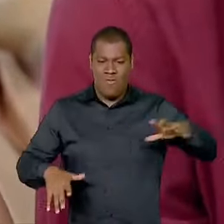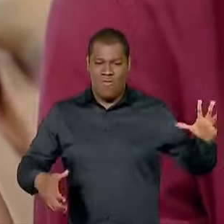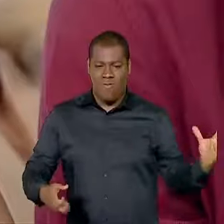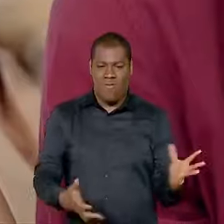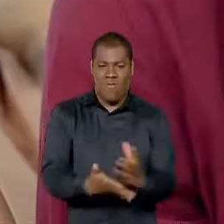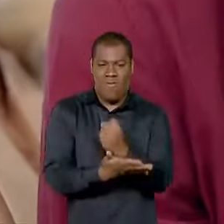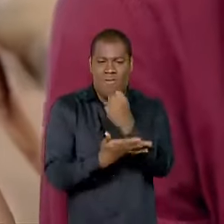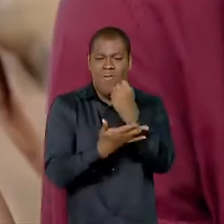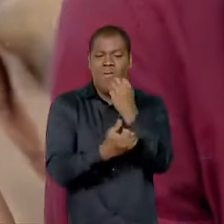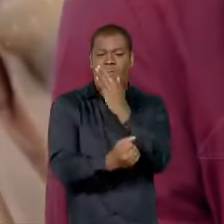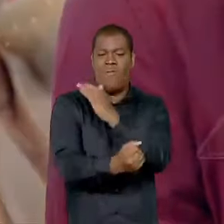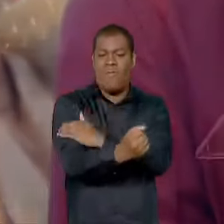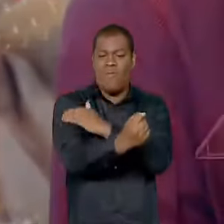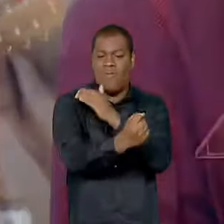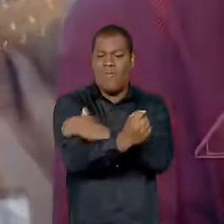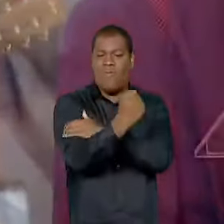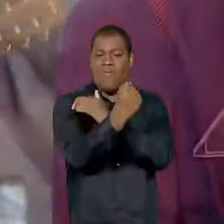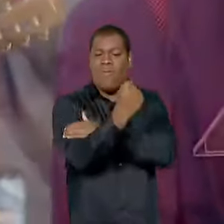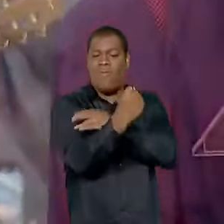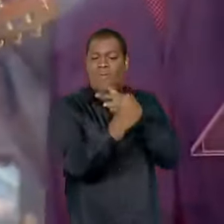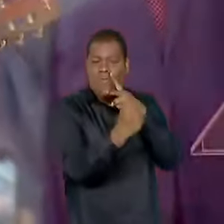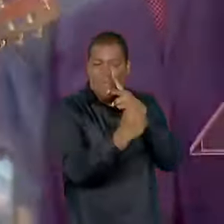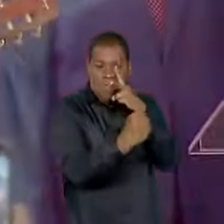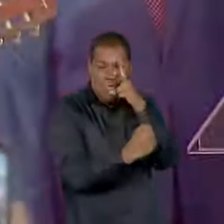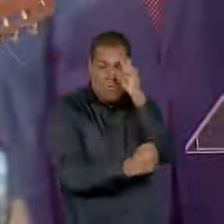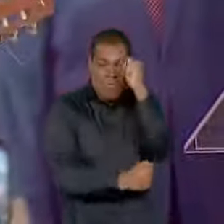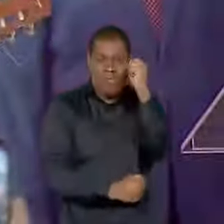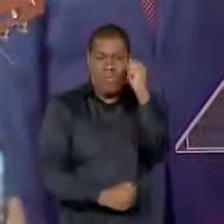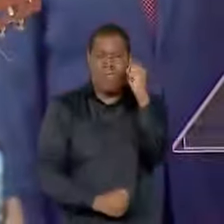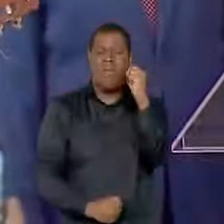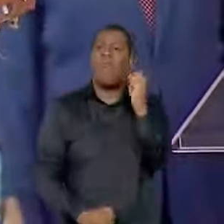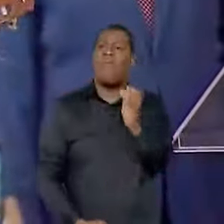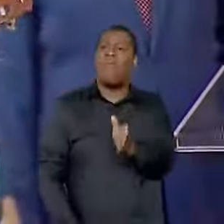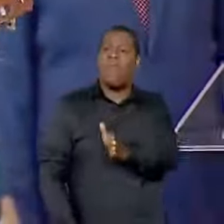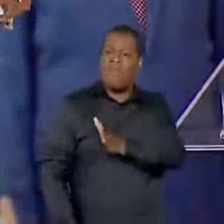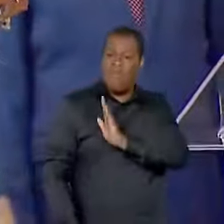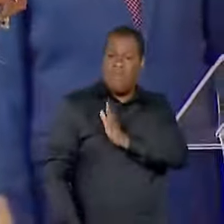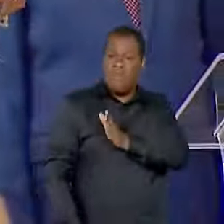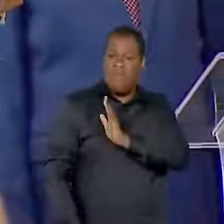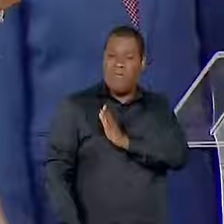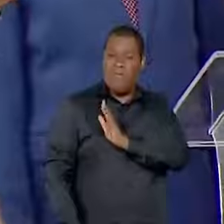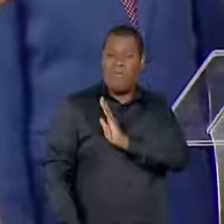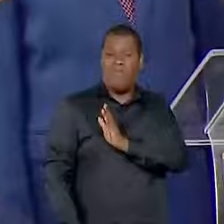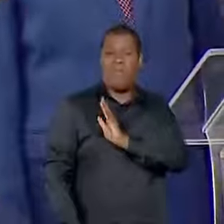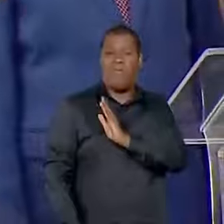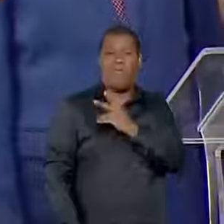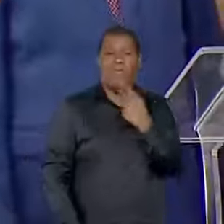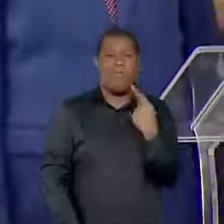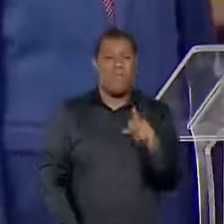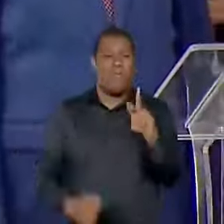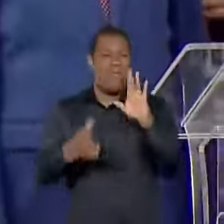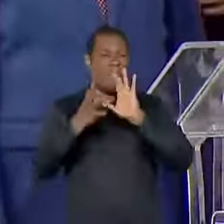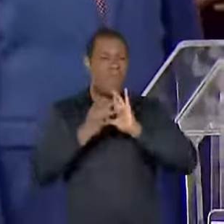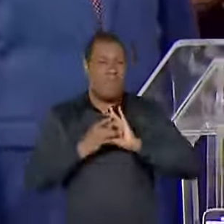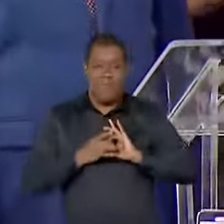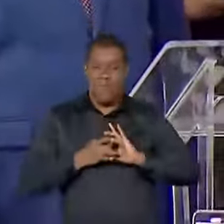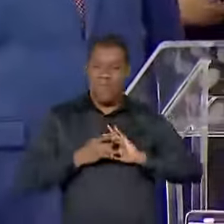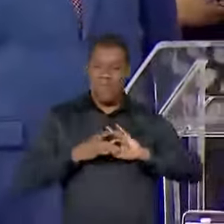conseguimos conquistar com um braço forte em teu seio,